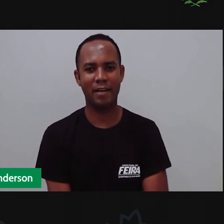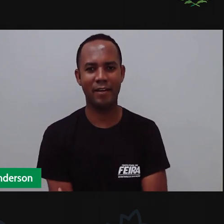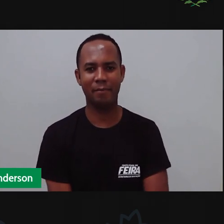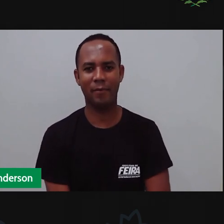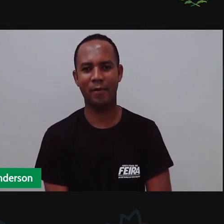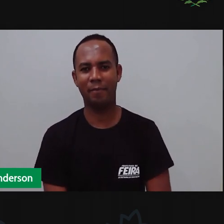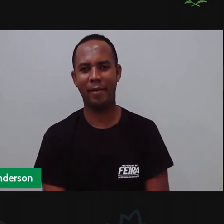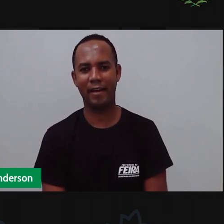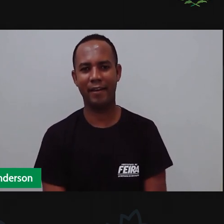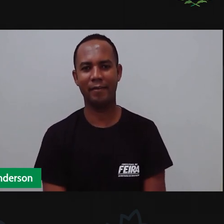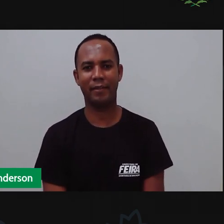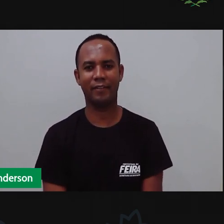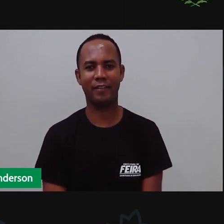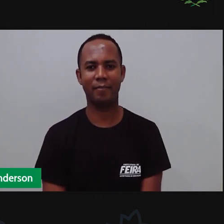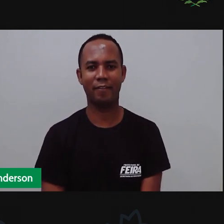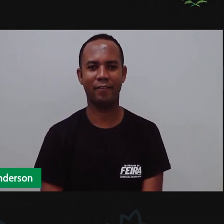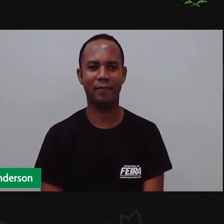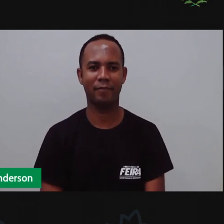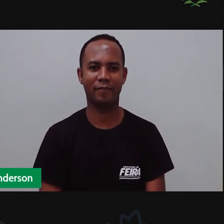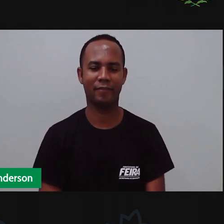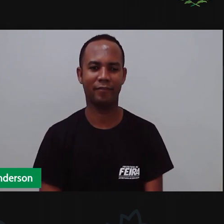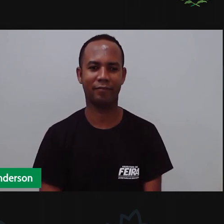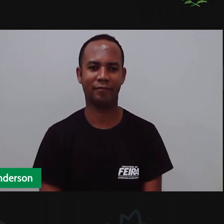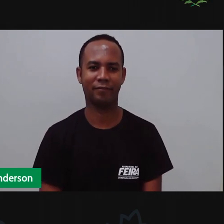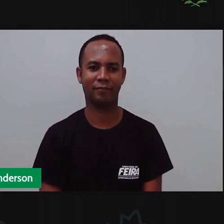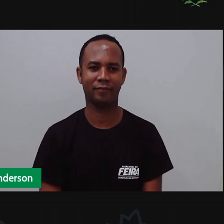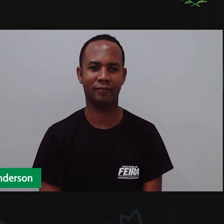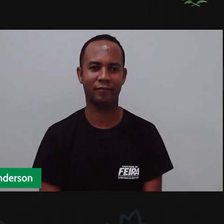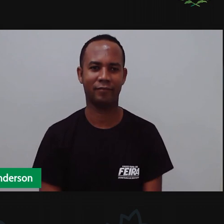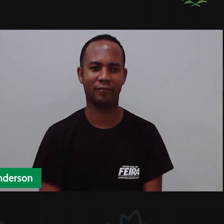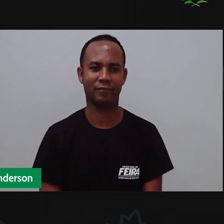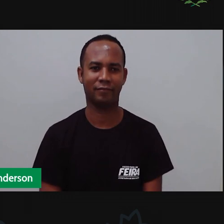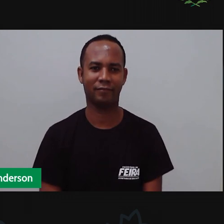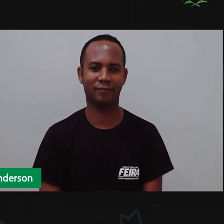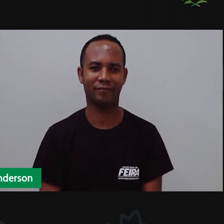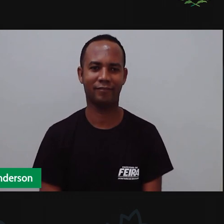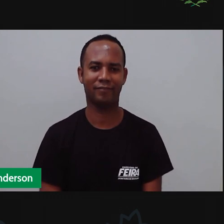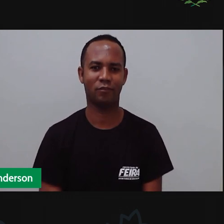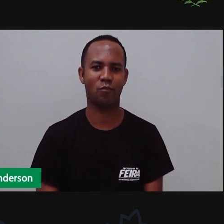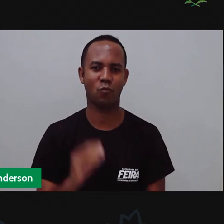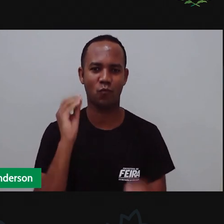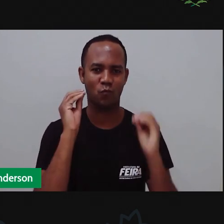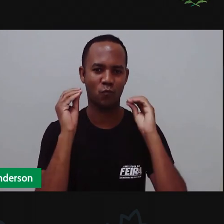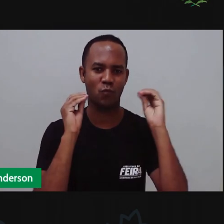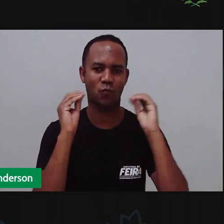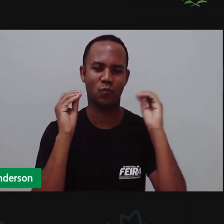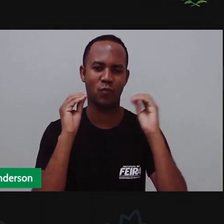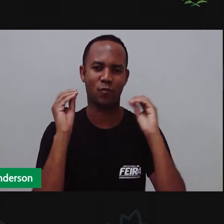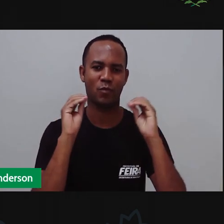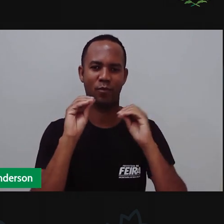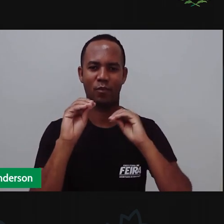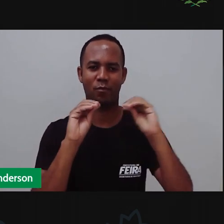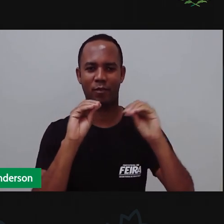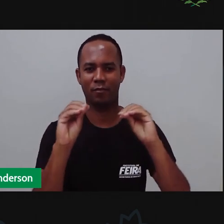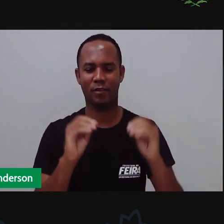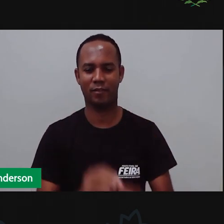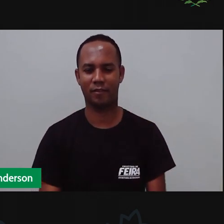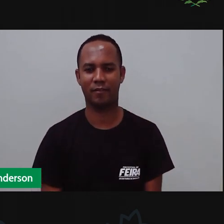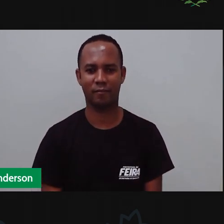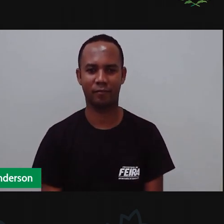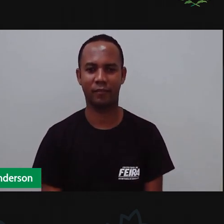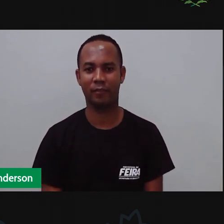Santana. Em especial aos meninos do quinto ano, viu? Todas as escolas do quinto ano. Gente. Pronto, pode ir da minha live, porque aqui é terceiro ano.